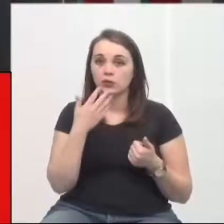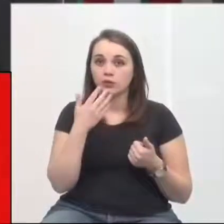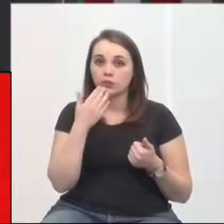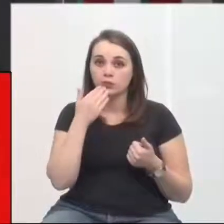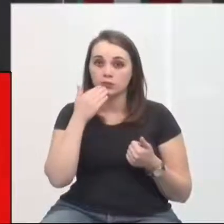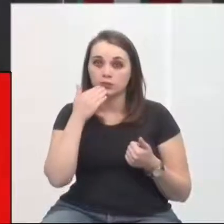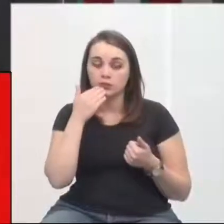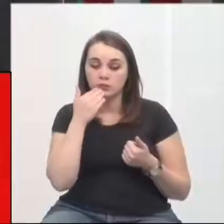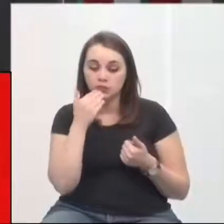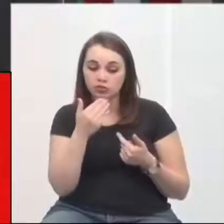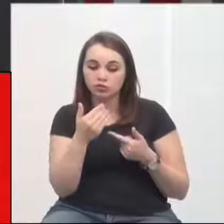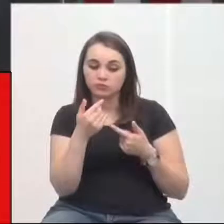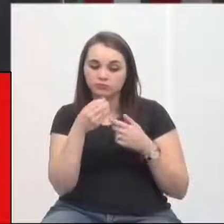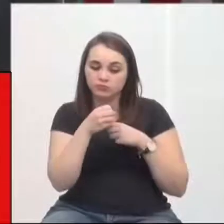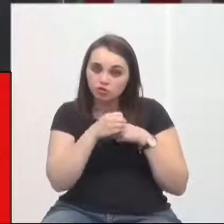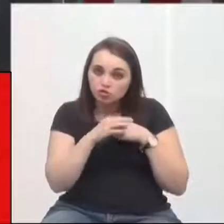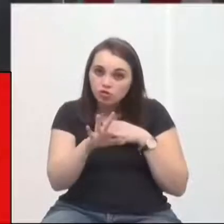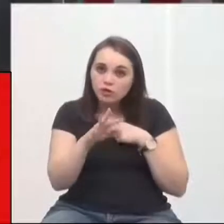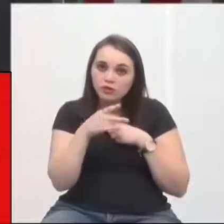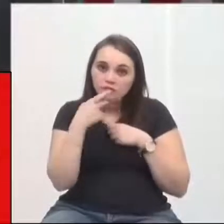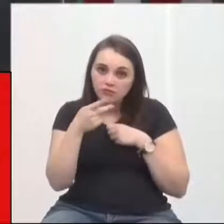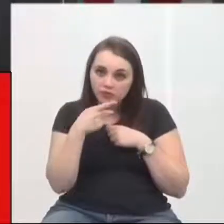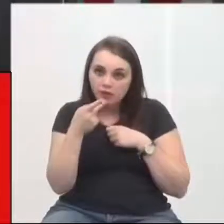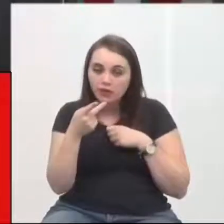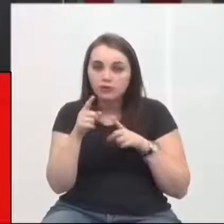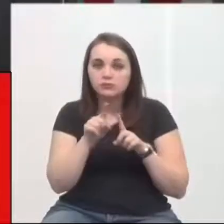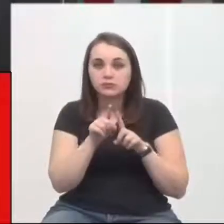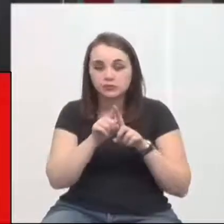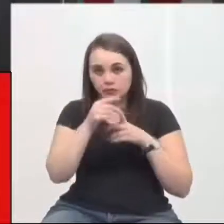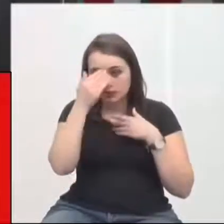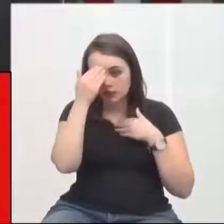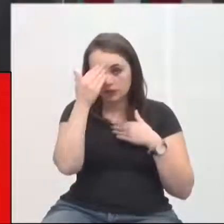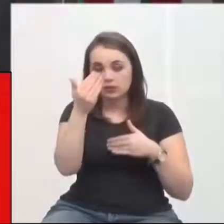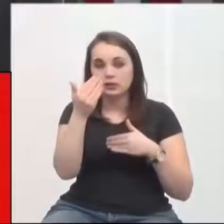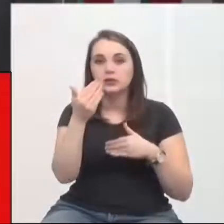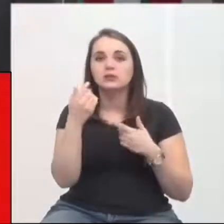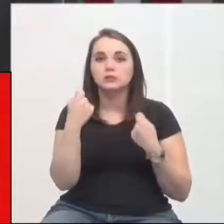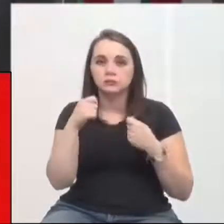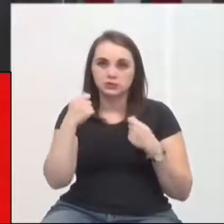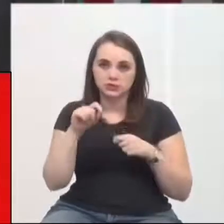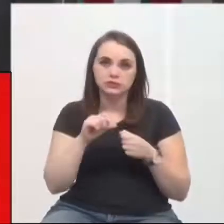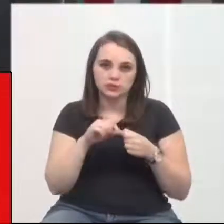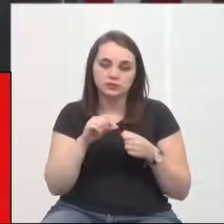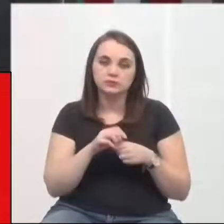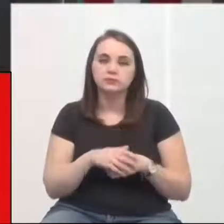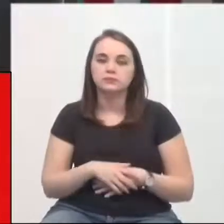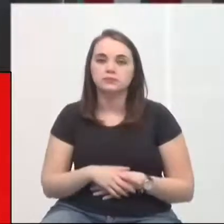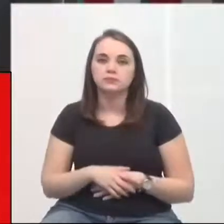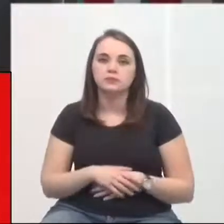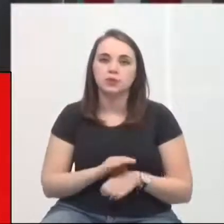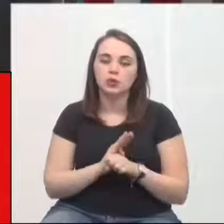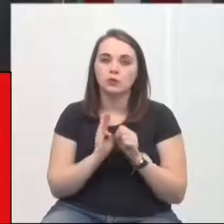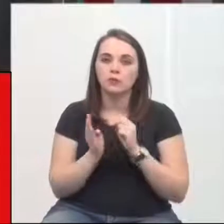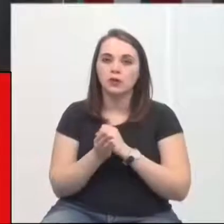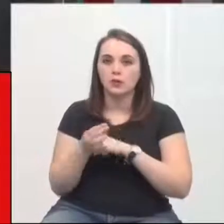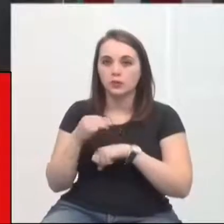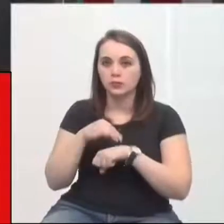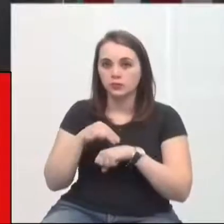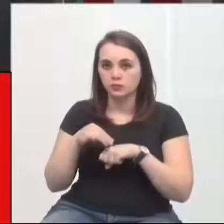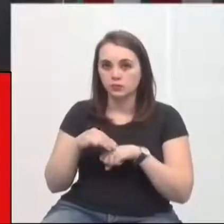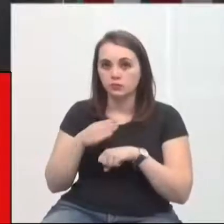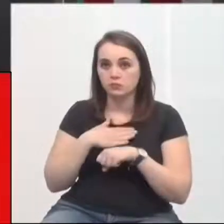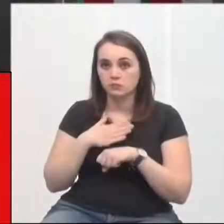para sugerir e também para agradecer, a fala ela tem que acontecer. O bairro Mina do Mato, que é o meu